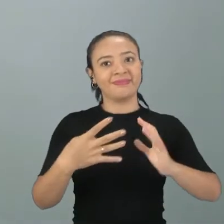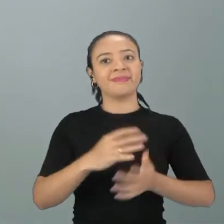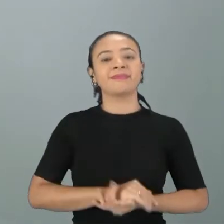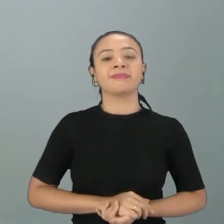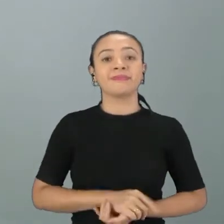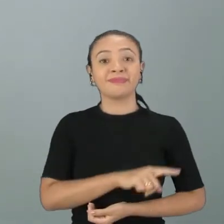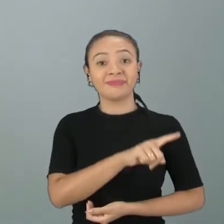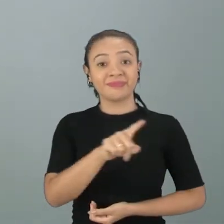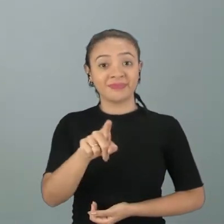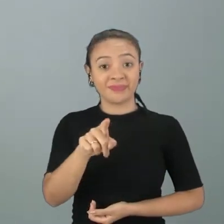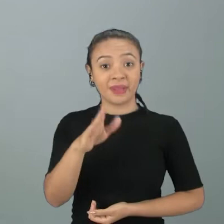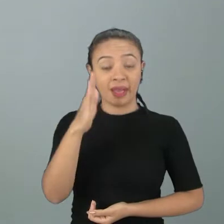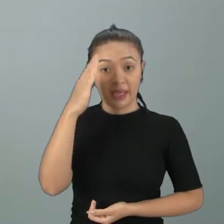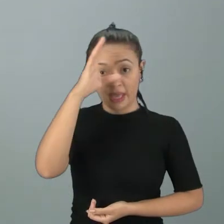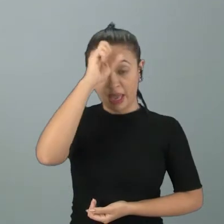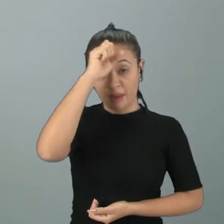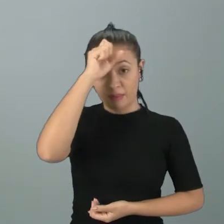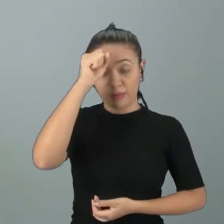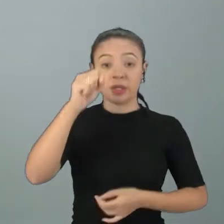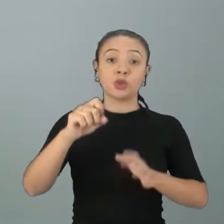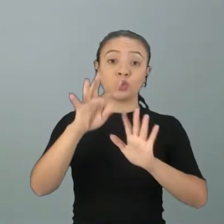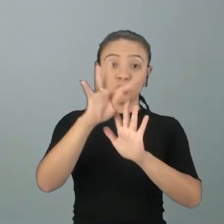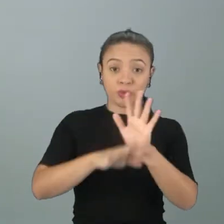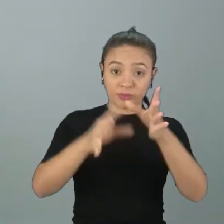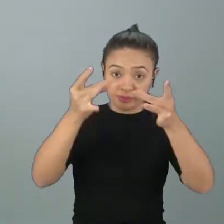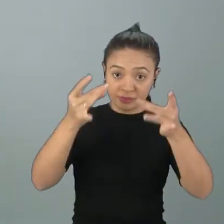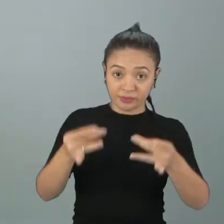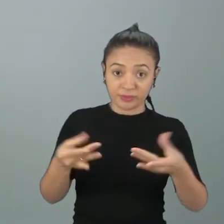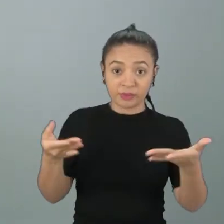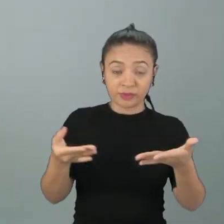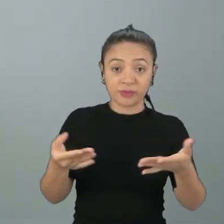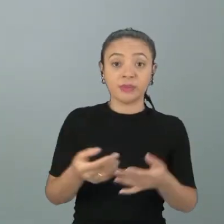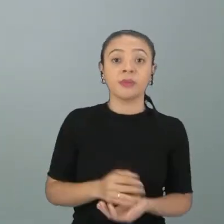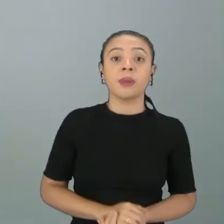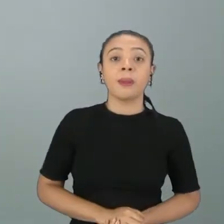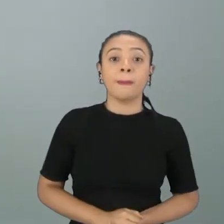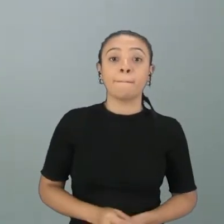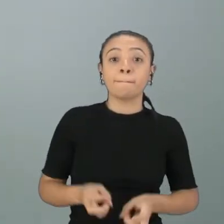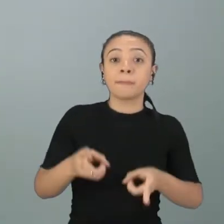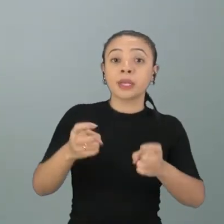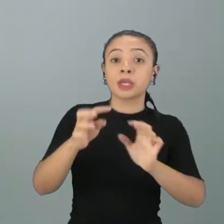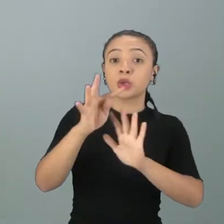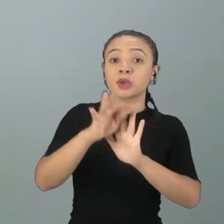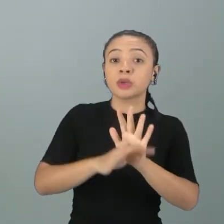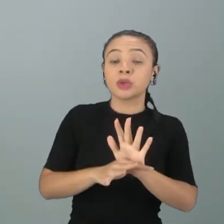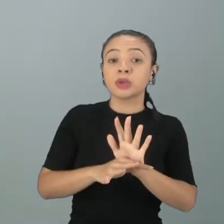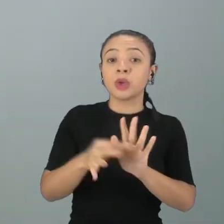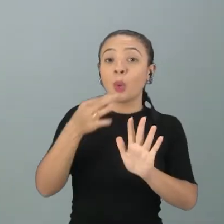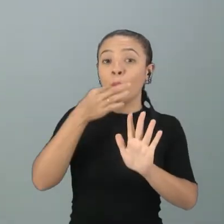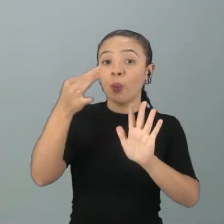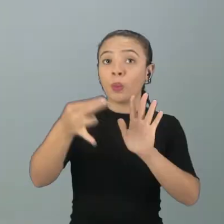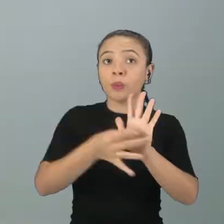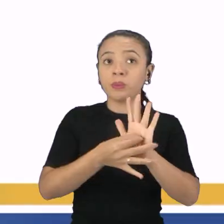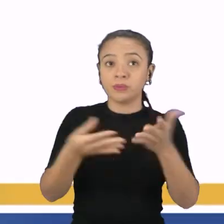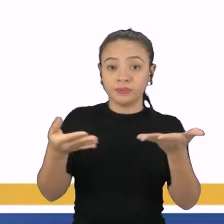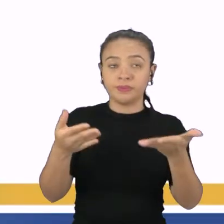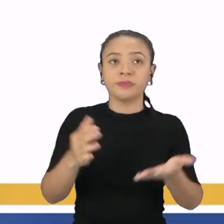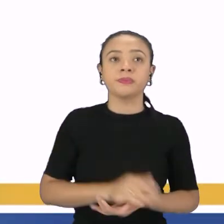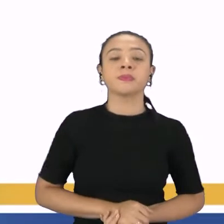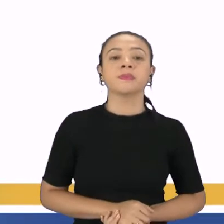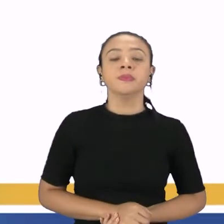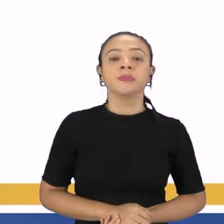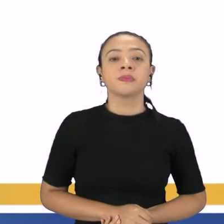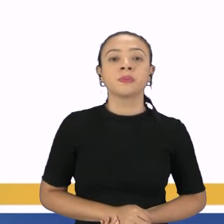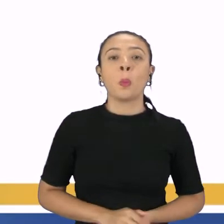que você aprendeu sobre os textos descritivos, vamos observar o texto argumentativo, ok? Vamos